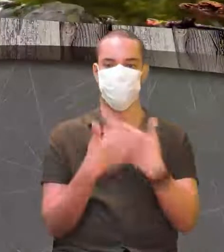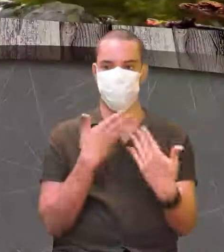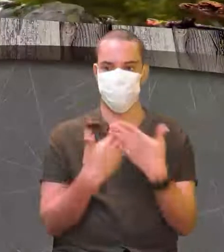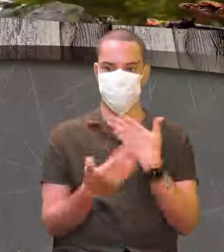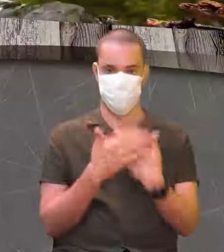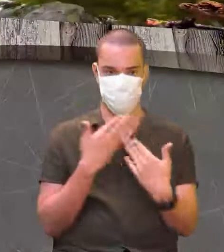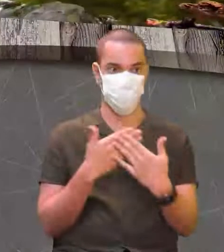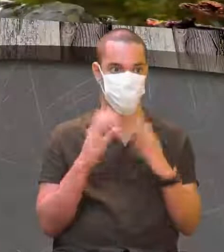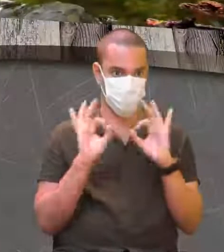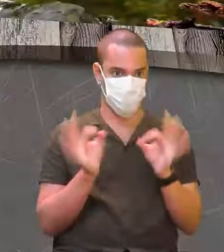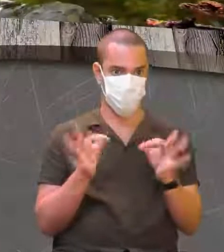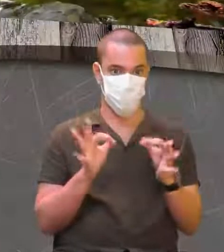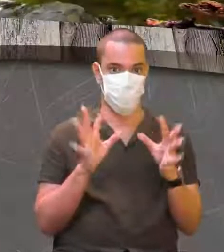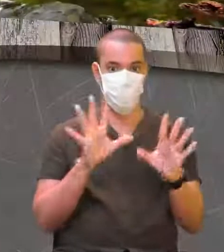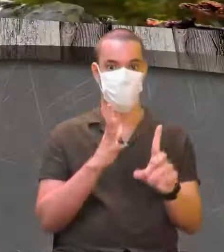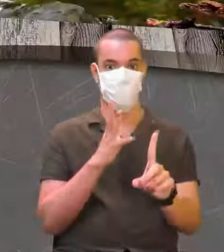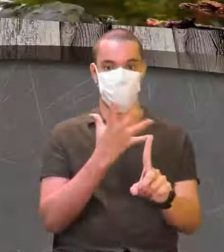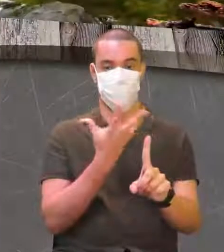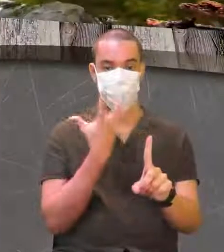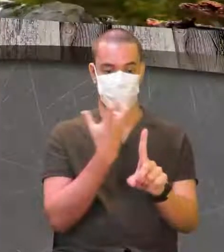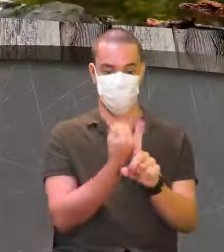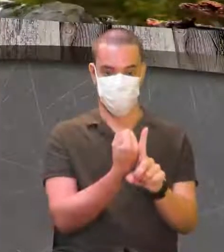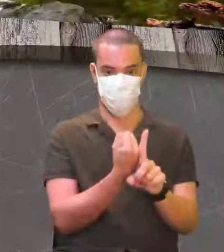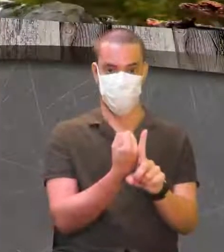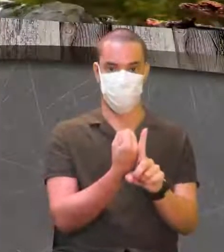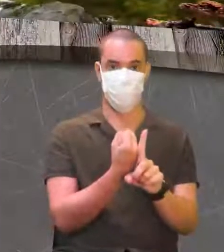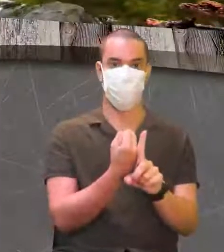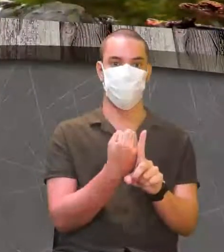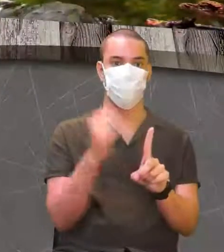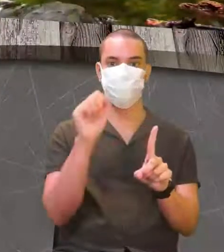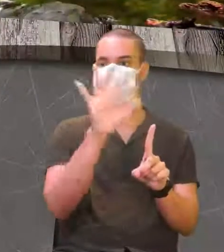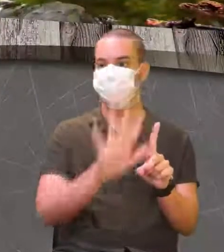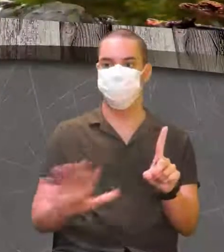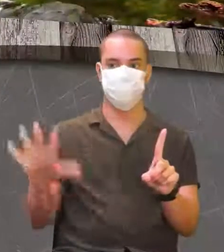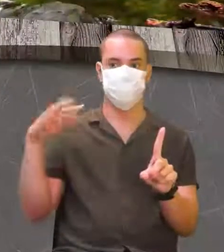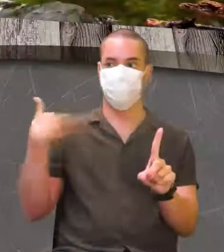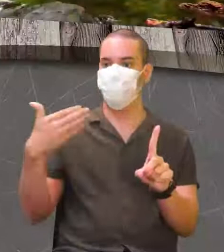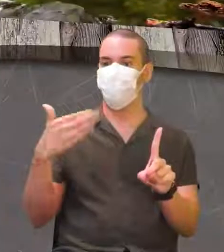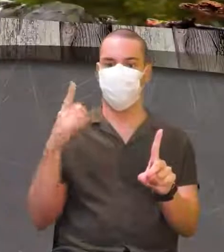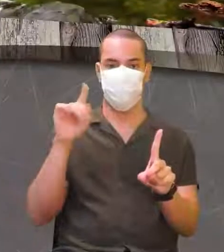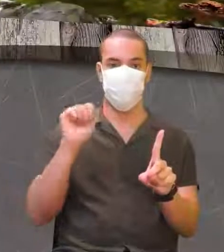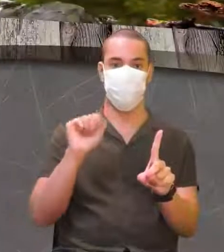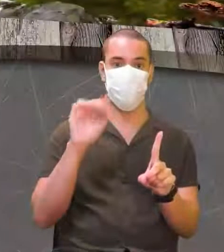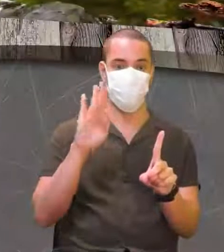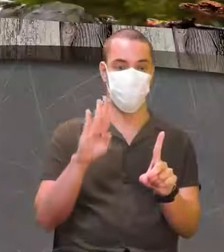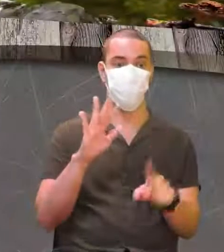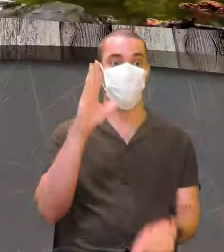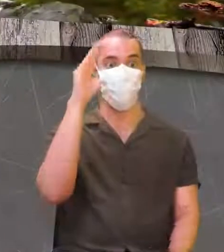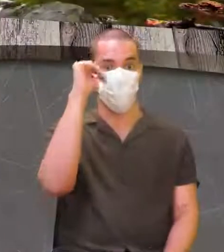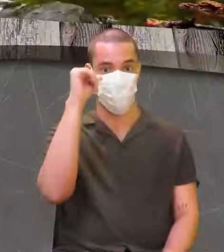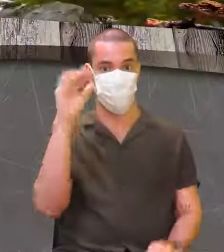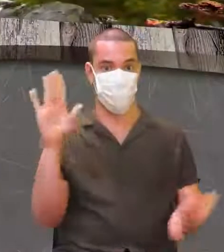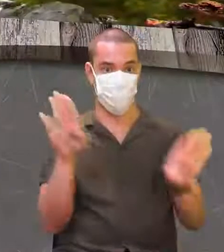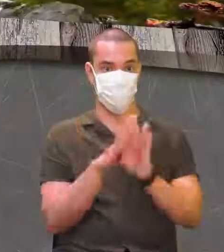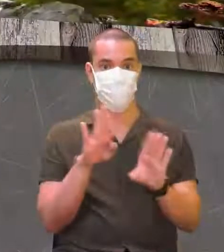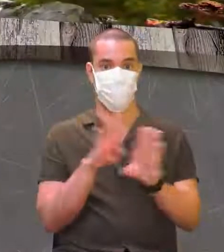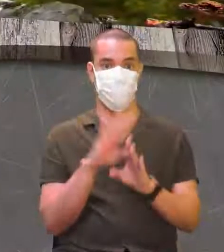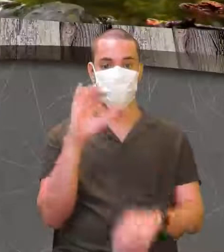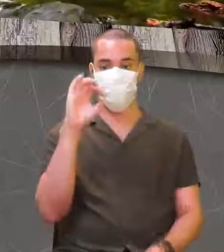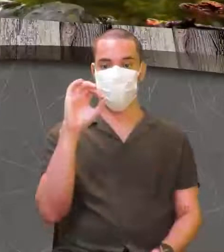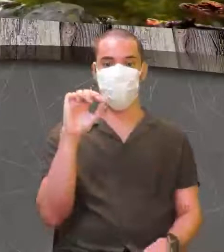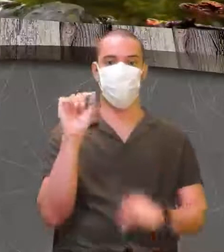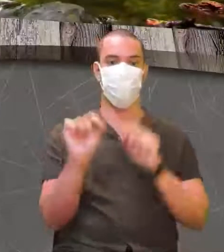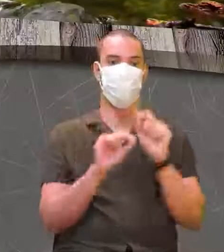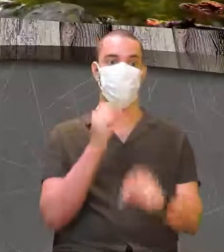negativo. O receptor é o AB, tá? O receptor universal. E uma curiosidade com relação ao sangue O é que